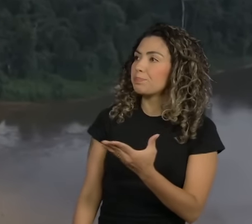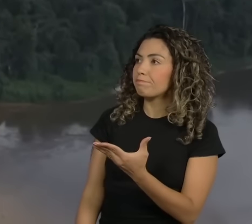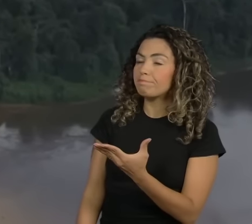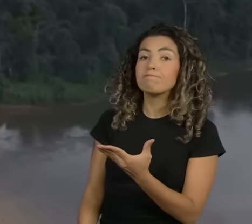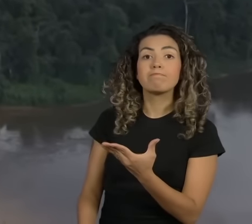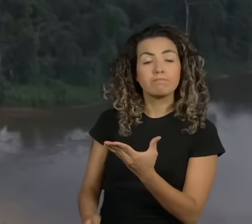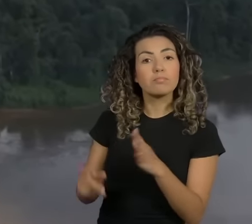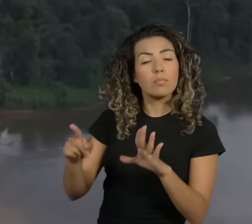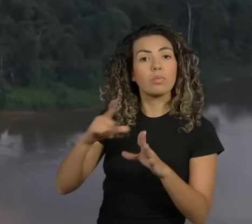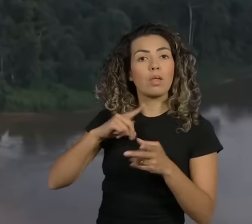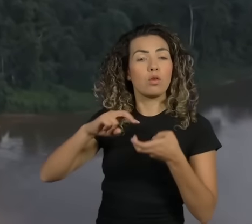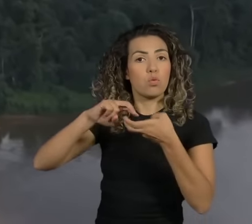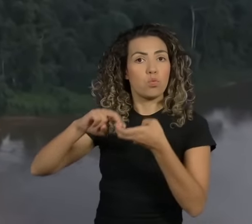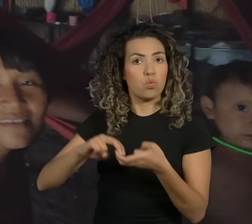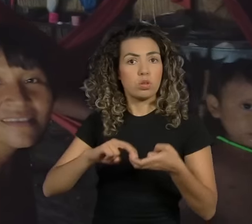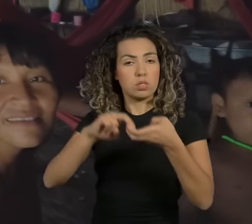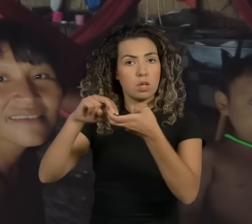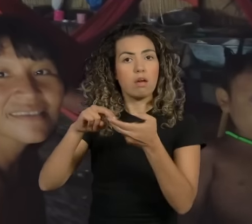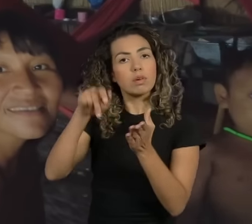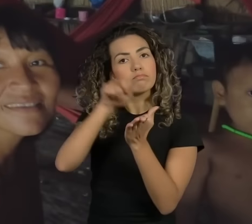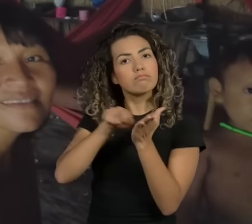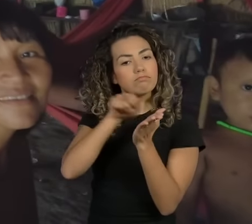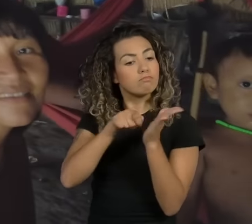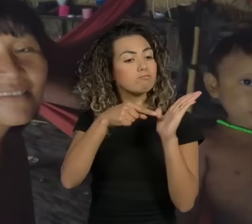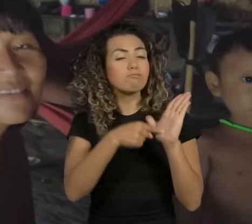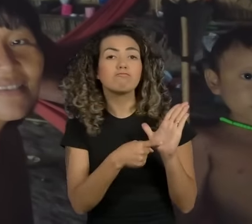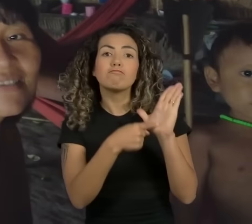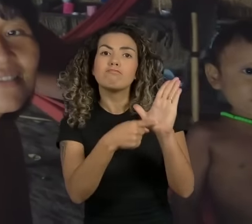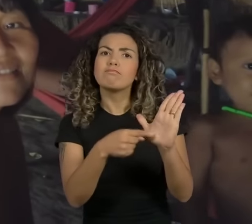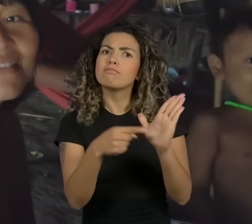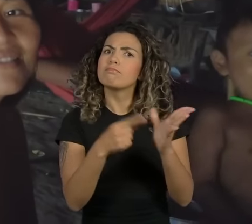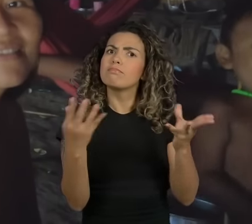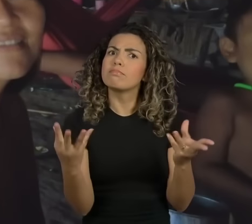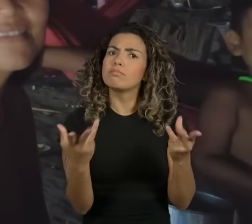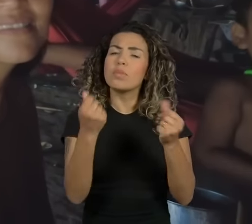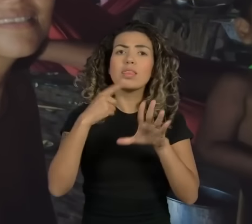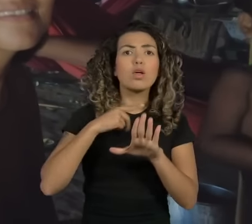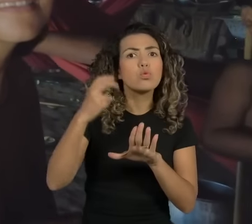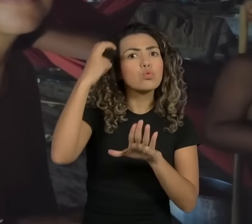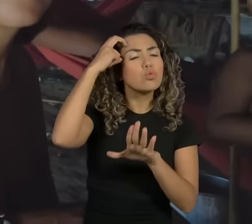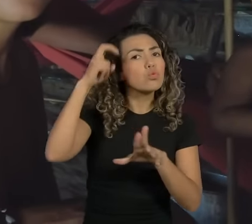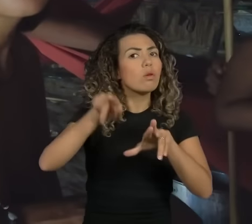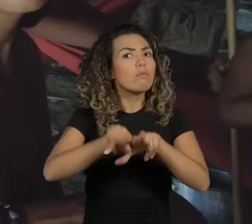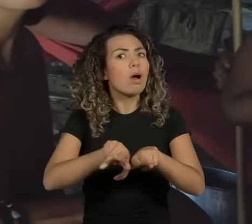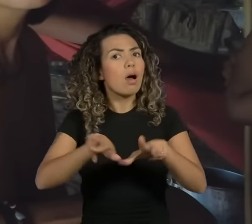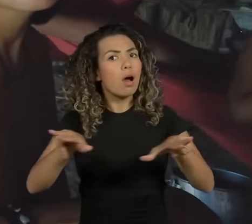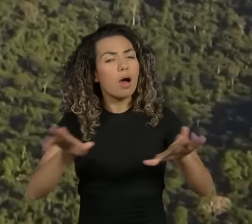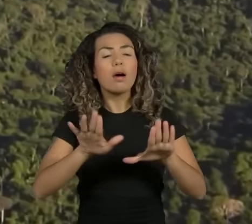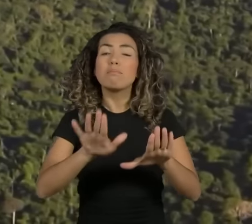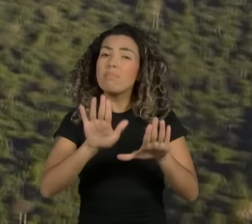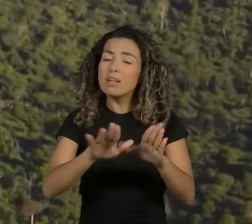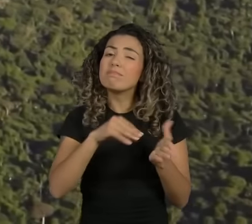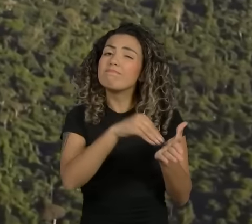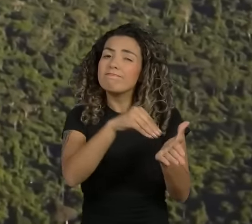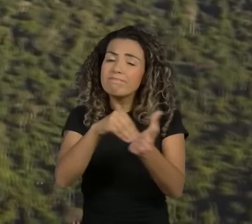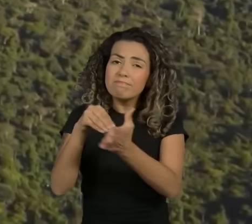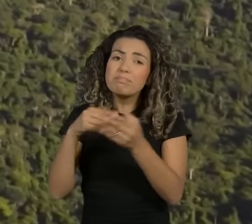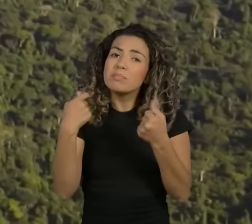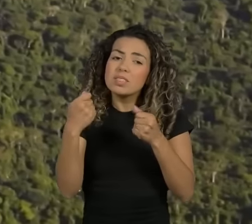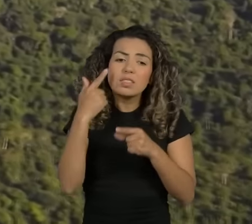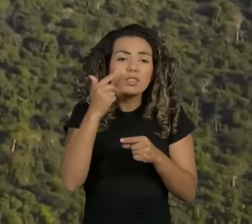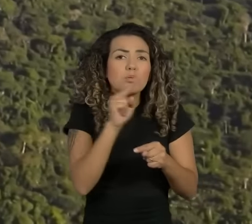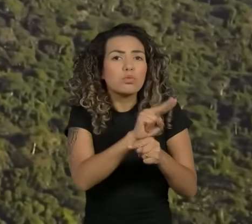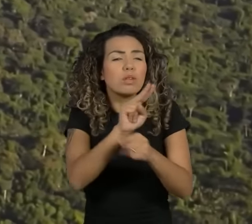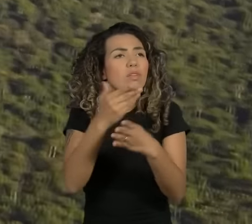Documento do Unicef apresenta a riqueza cultural e os desafios para proteger crianças e jovens da maior terra indígena